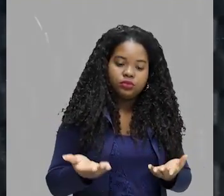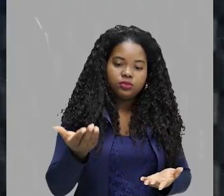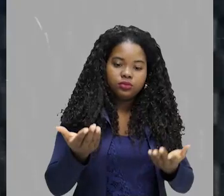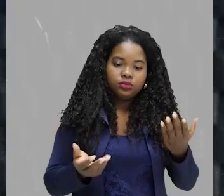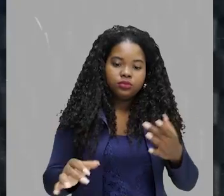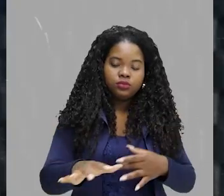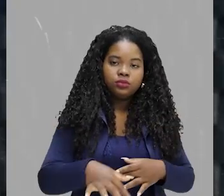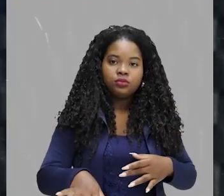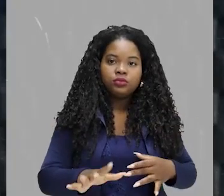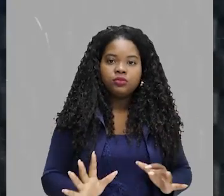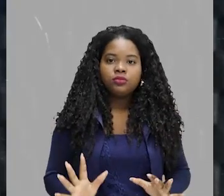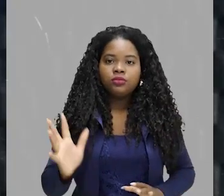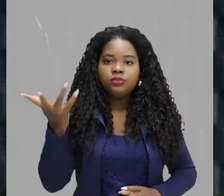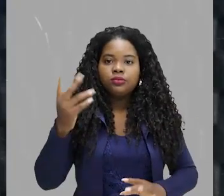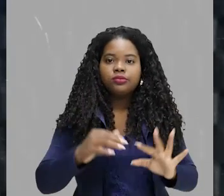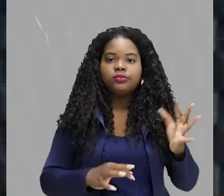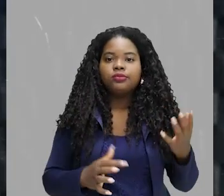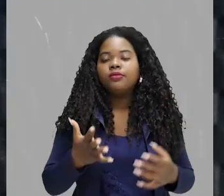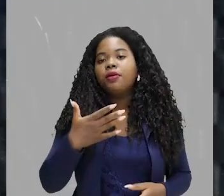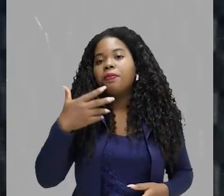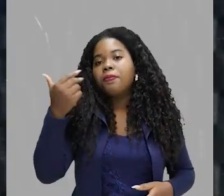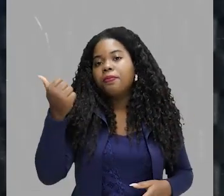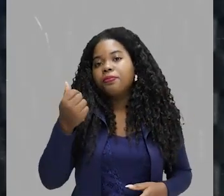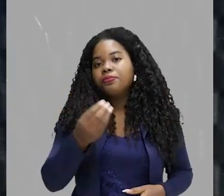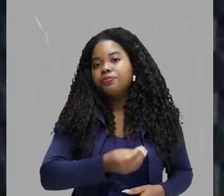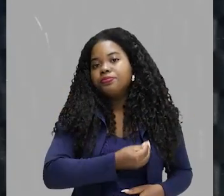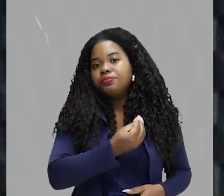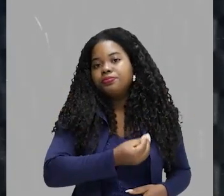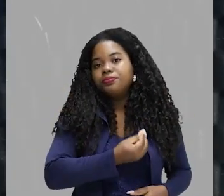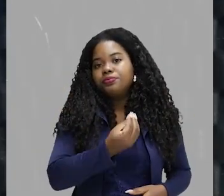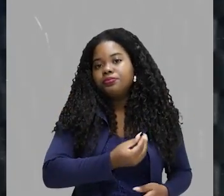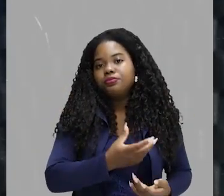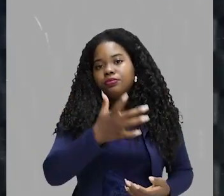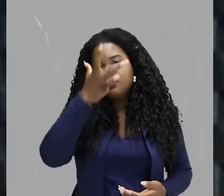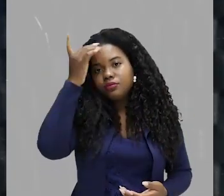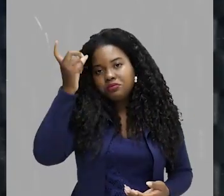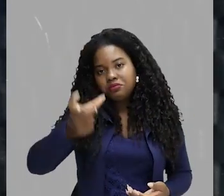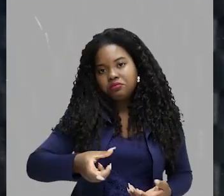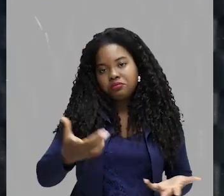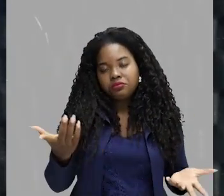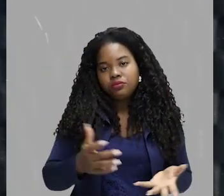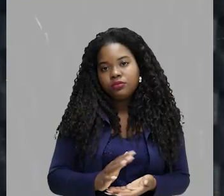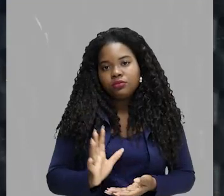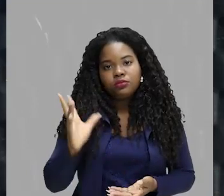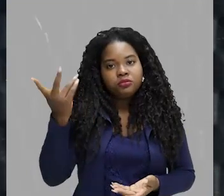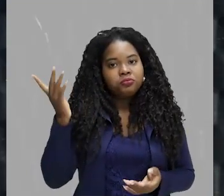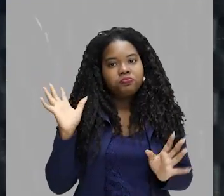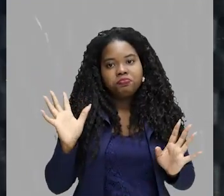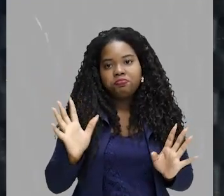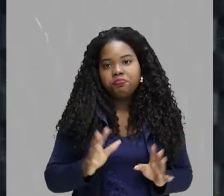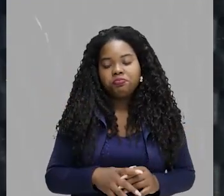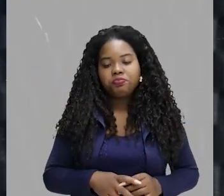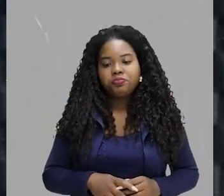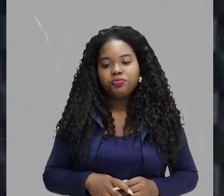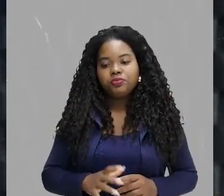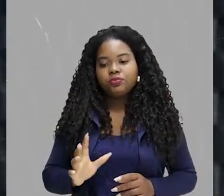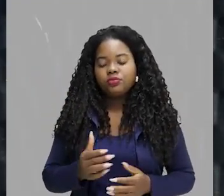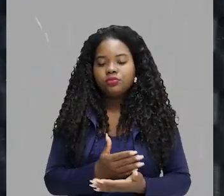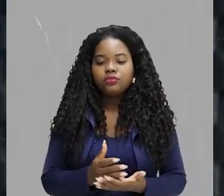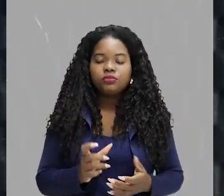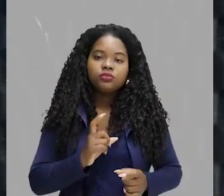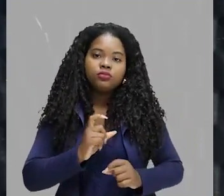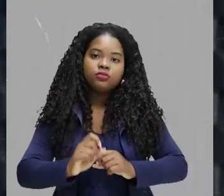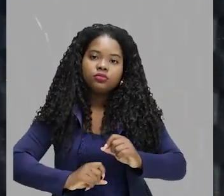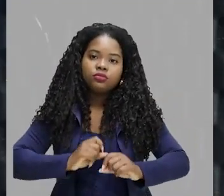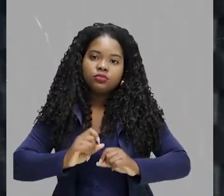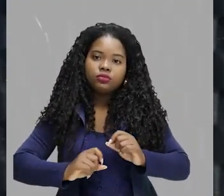ambiental, inclusive a melhoria da condição de vida das pessoas, o que não acontecia necessariamente. E aí que começaram a se dar